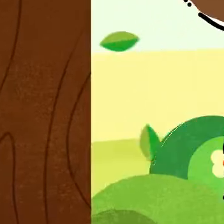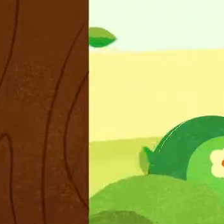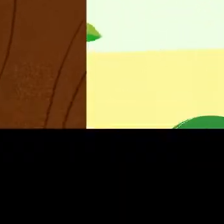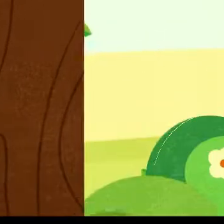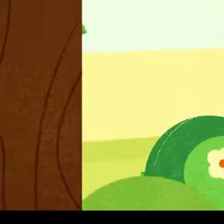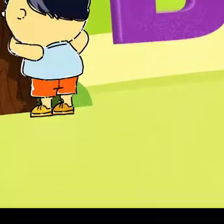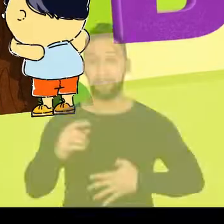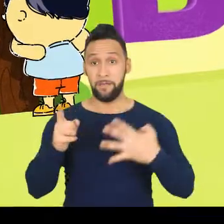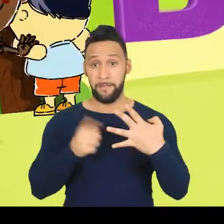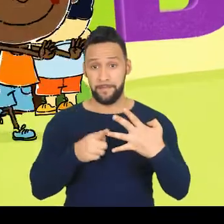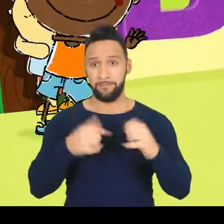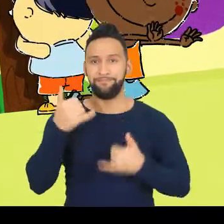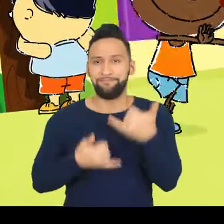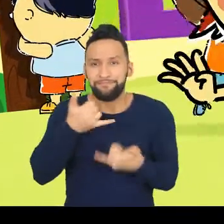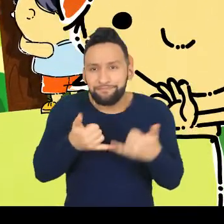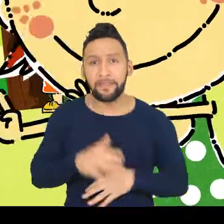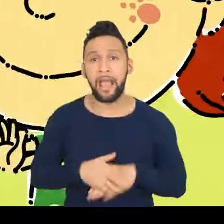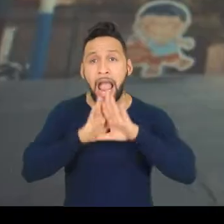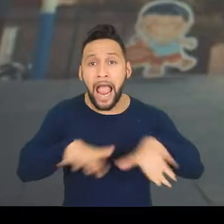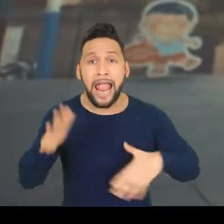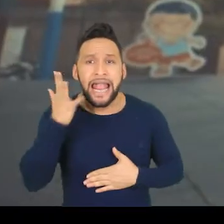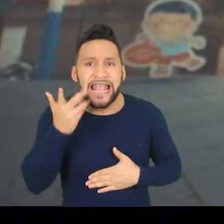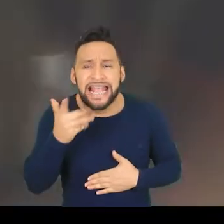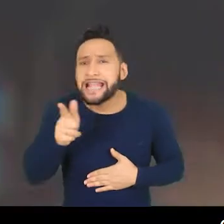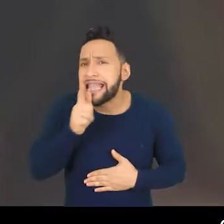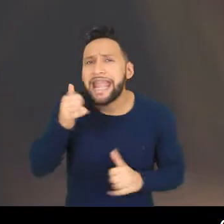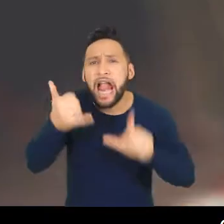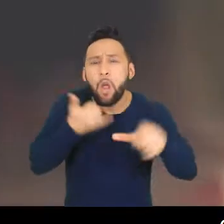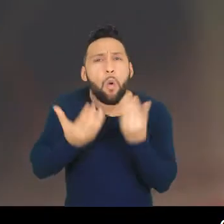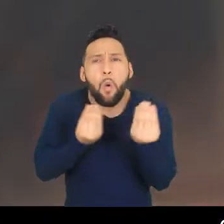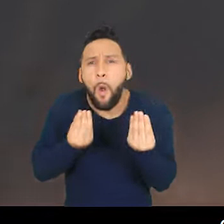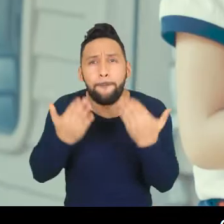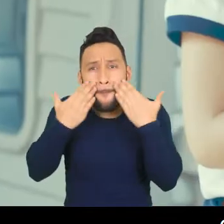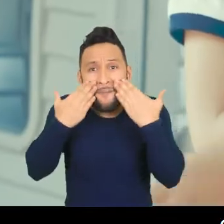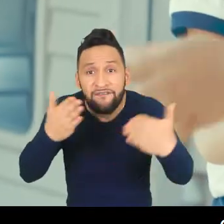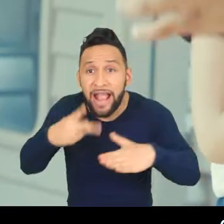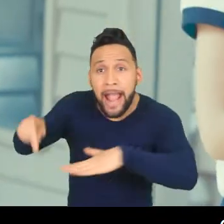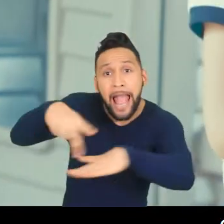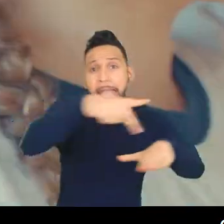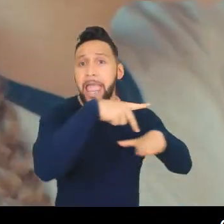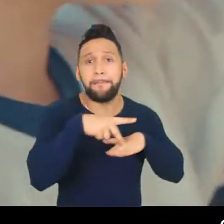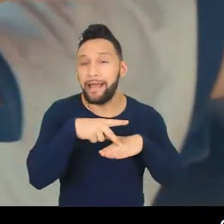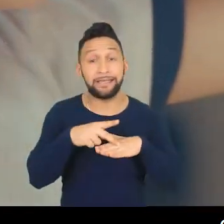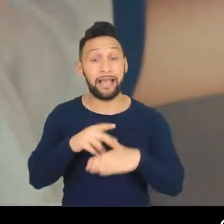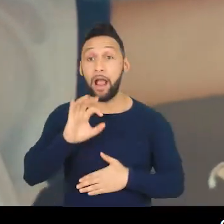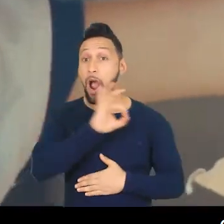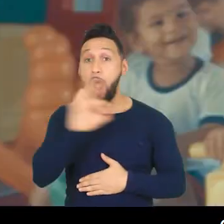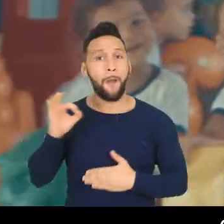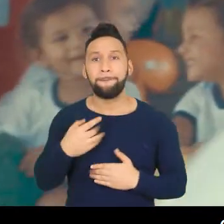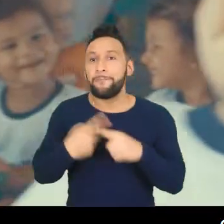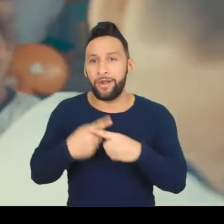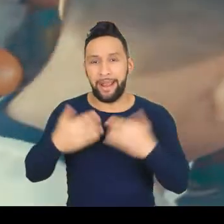1, 2, 3, 4, 5, 6, 7, 8. No tempo de brincar, as crianças têm acesso ao universo lúdico das brincadeiras infantis para promover seu